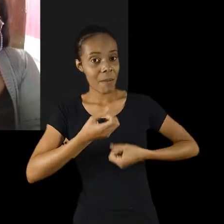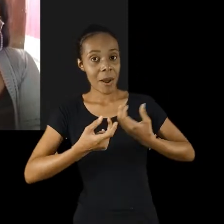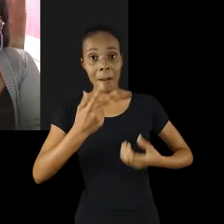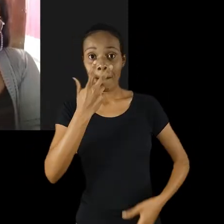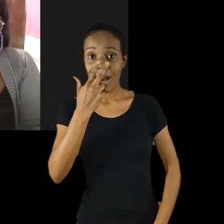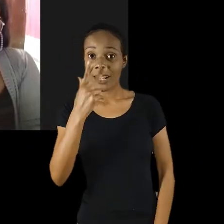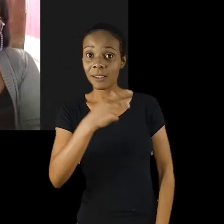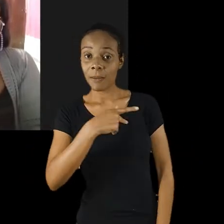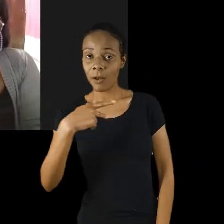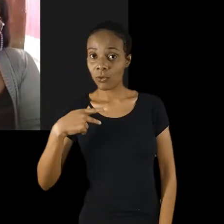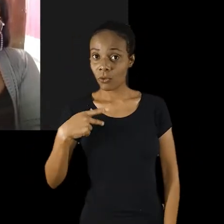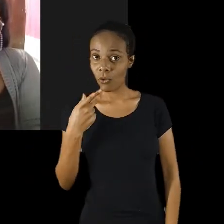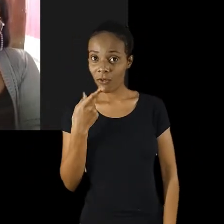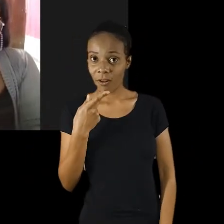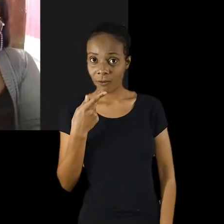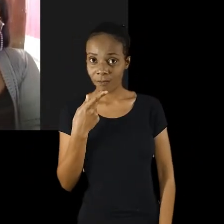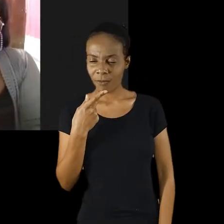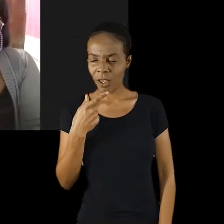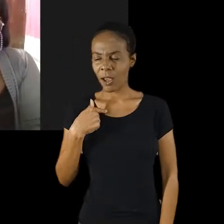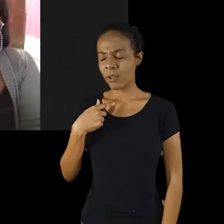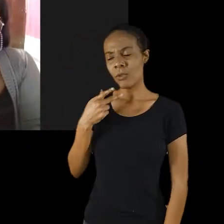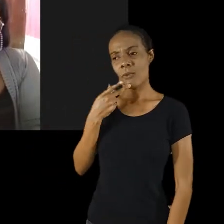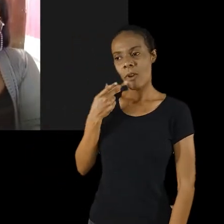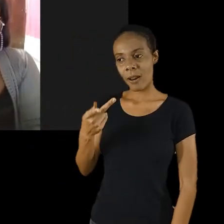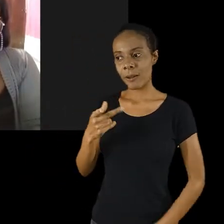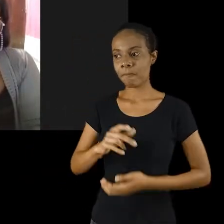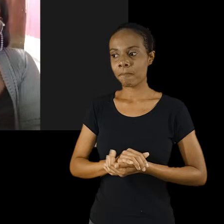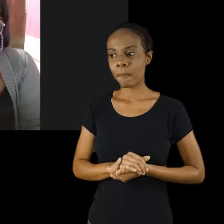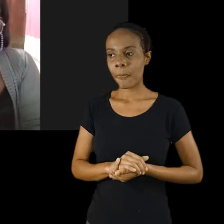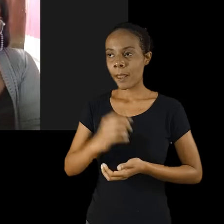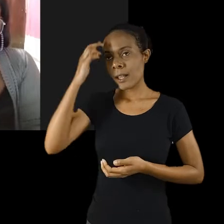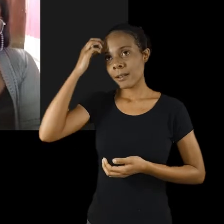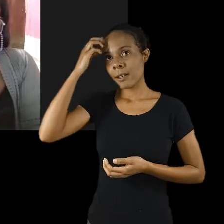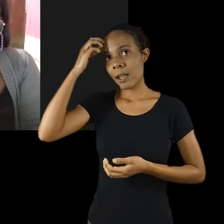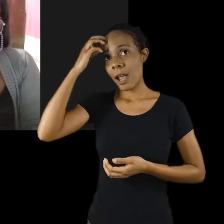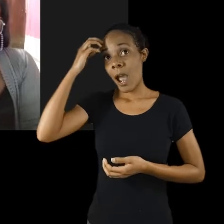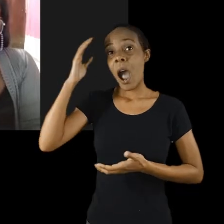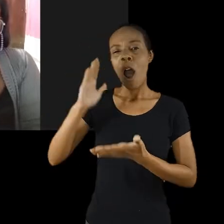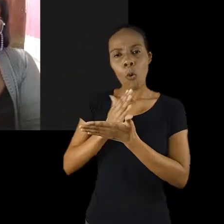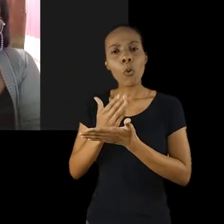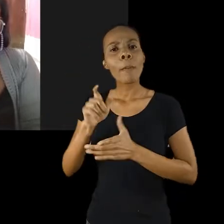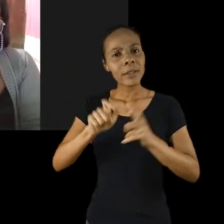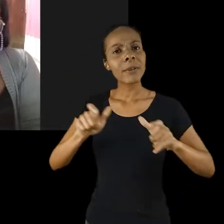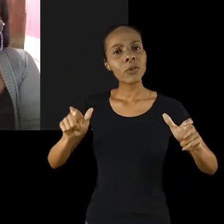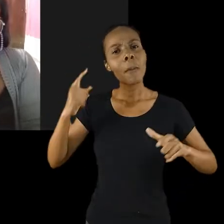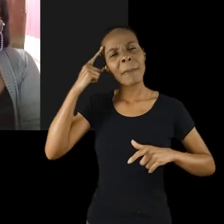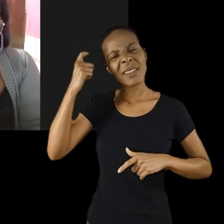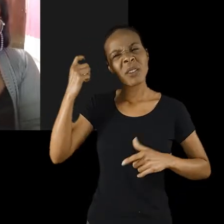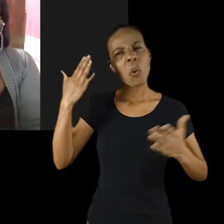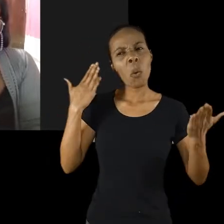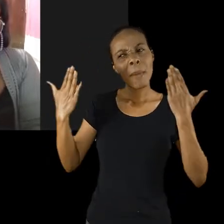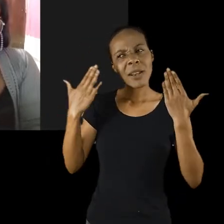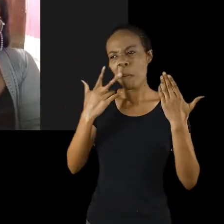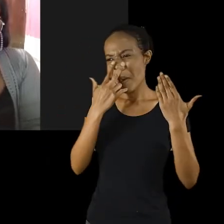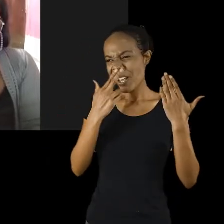E aí eu falei assim, algumas pessoas acham essa comparação muito ruim, né? Assim, e depois eu fui